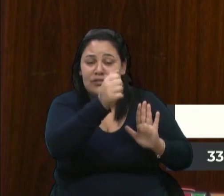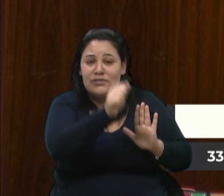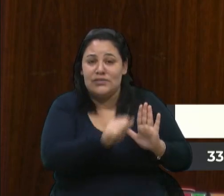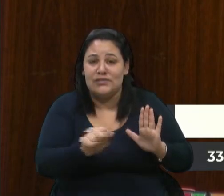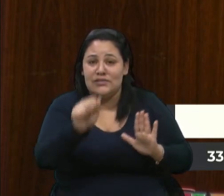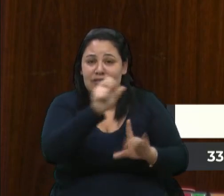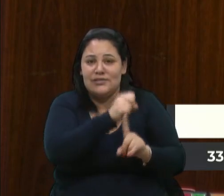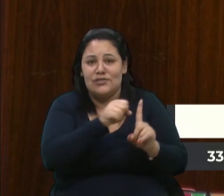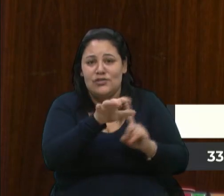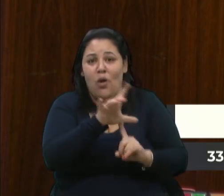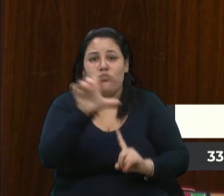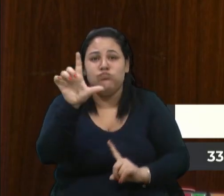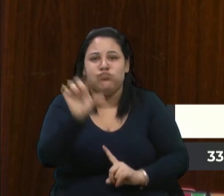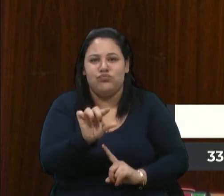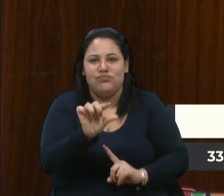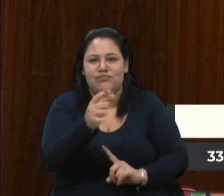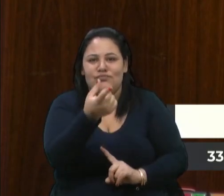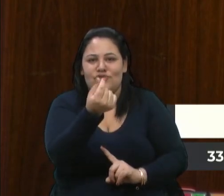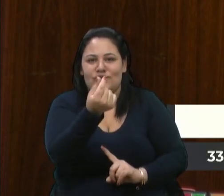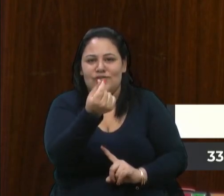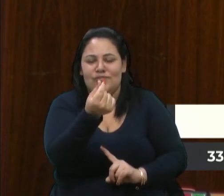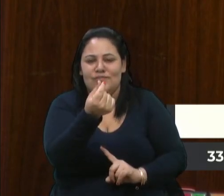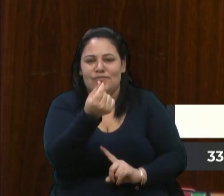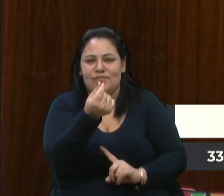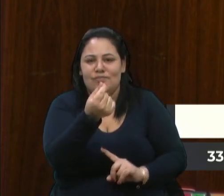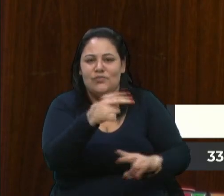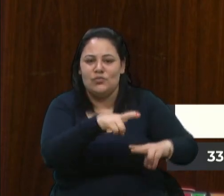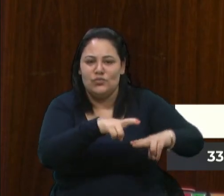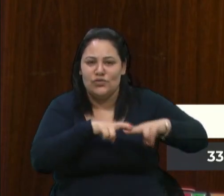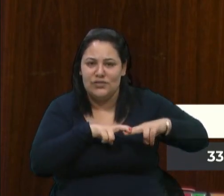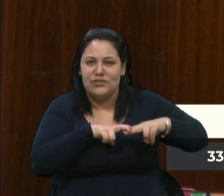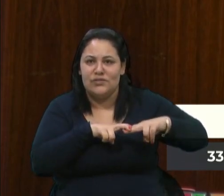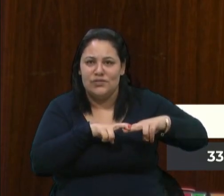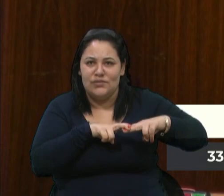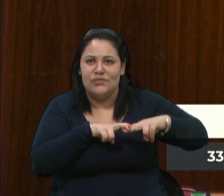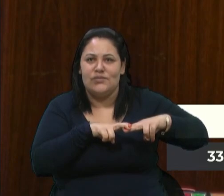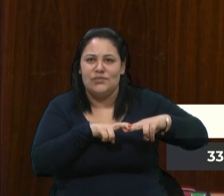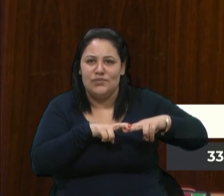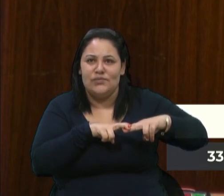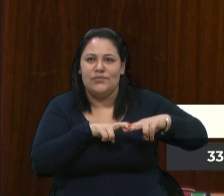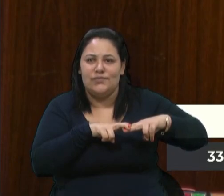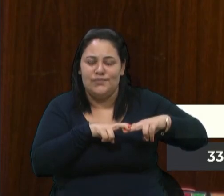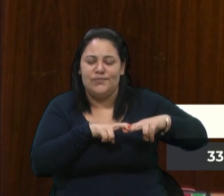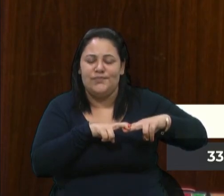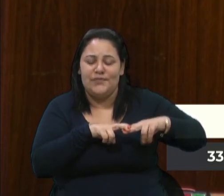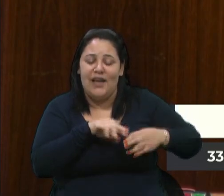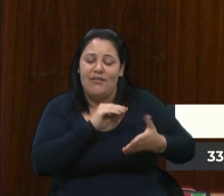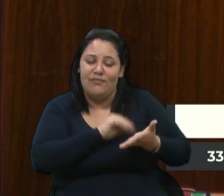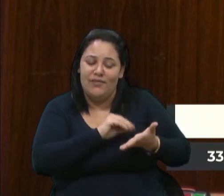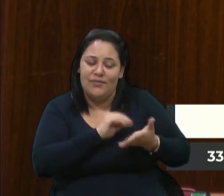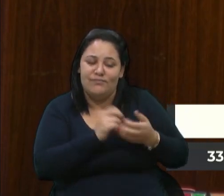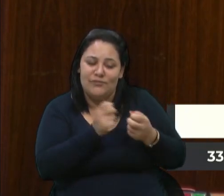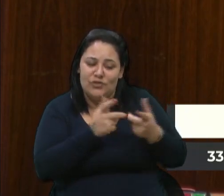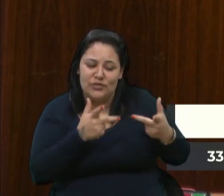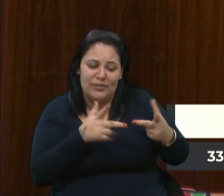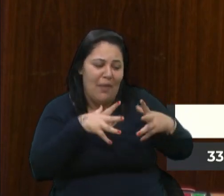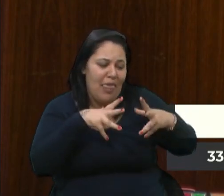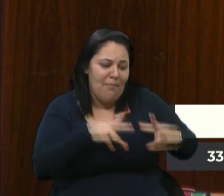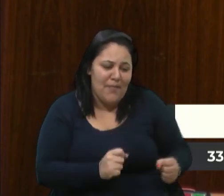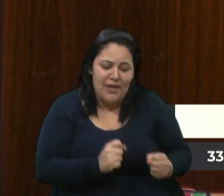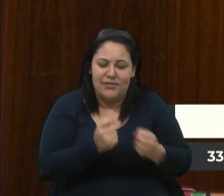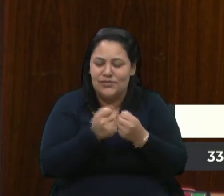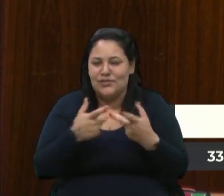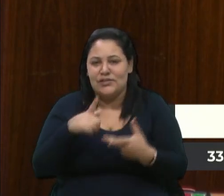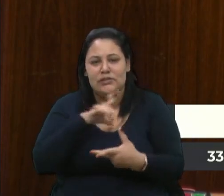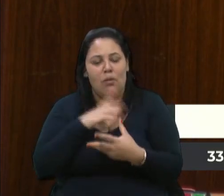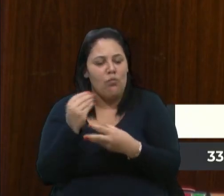social diminuiu, e com isso o discurso higienista aumentou. Então, a gente tem muitos problemas,